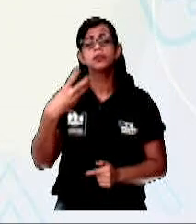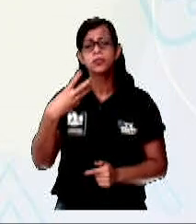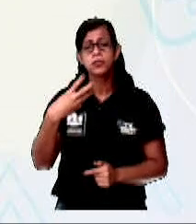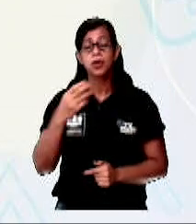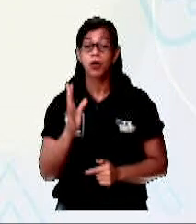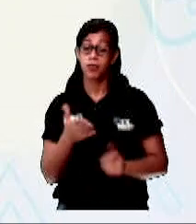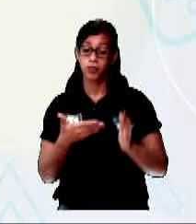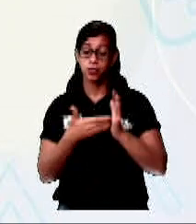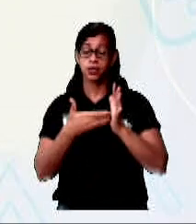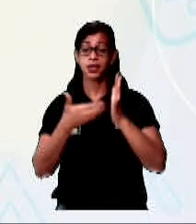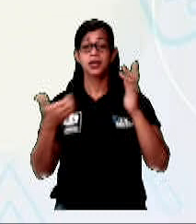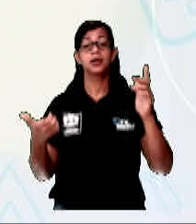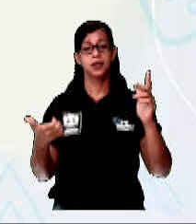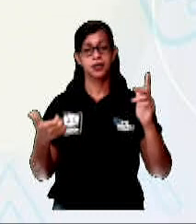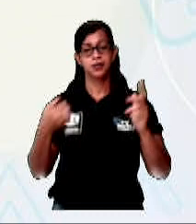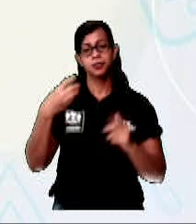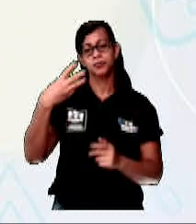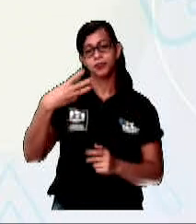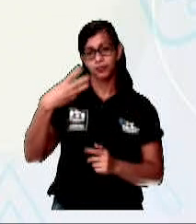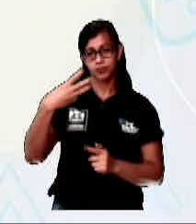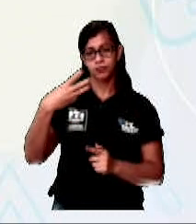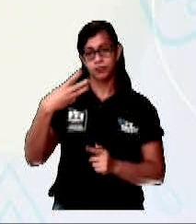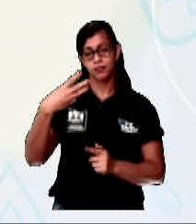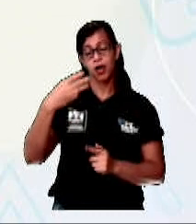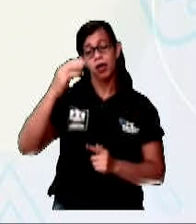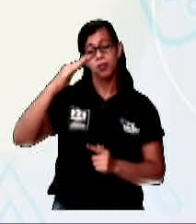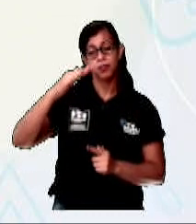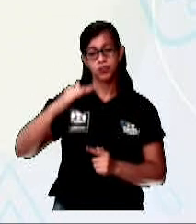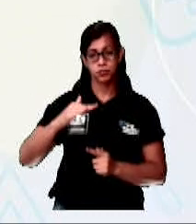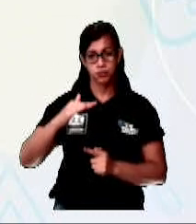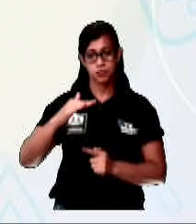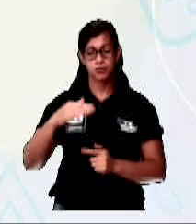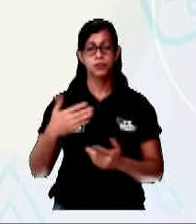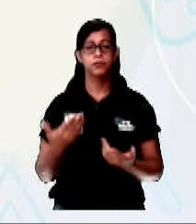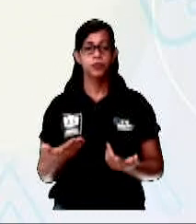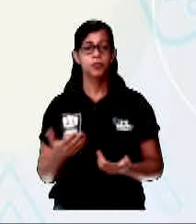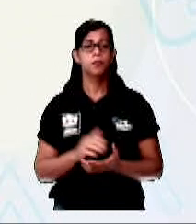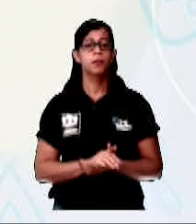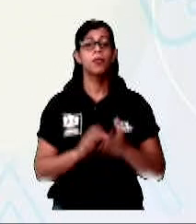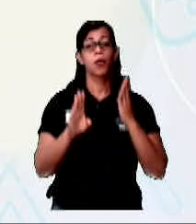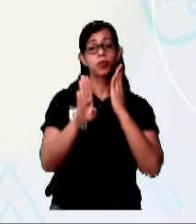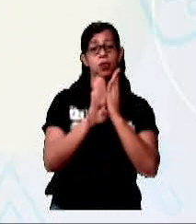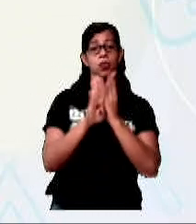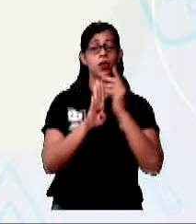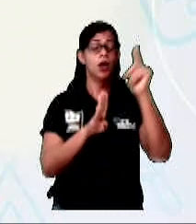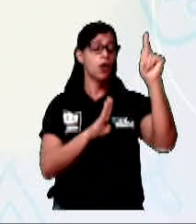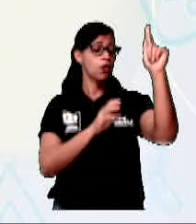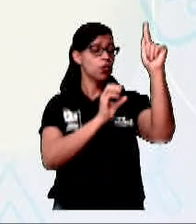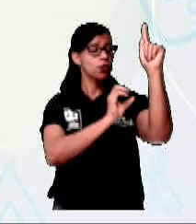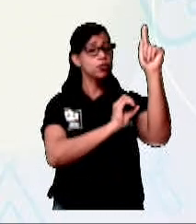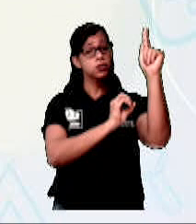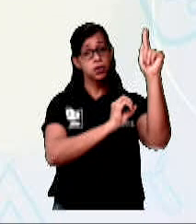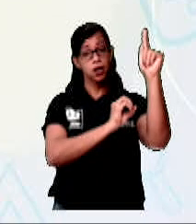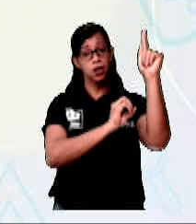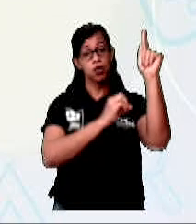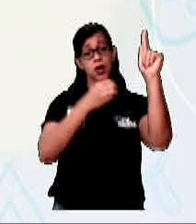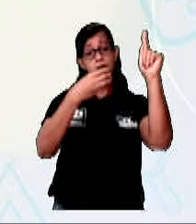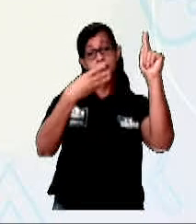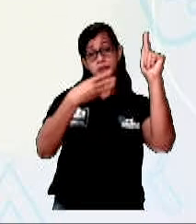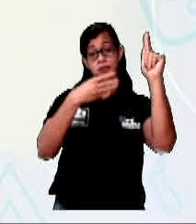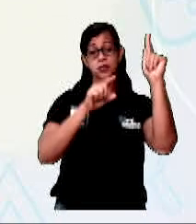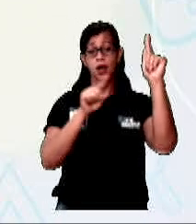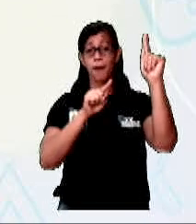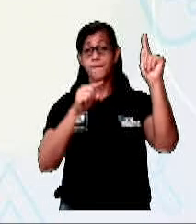tirar os 3, vai baixar 3, né? E aí a gente vai chegar no 0. 3 menos 3 vai dar